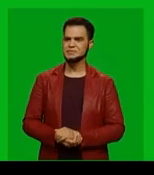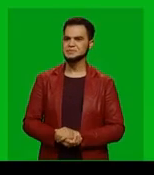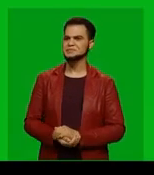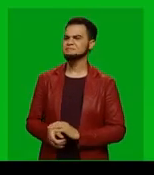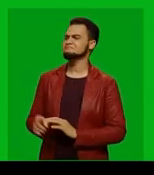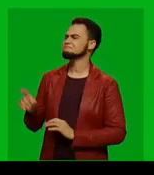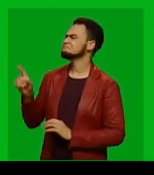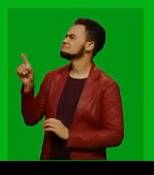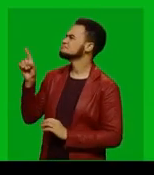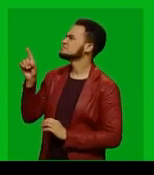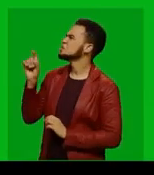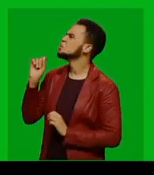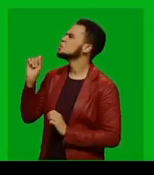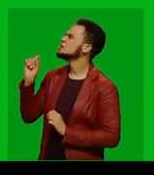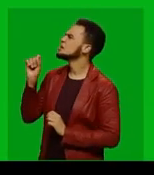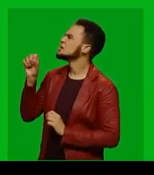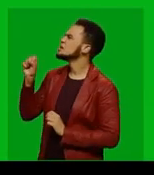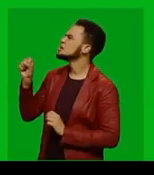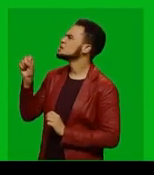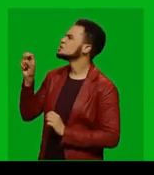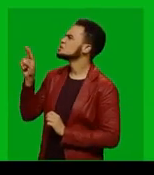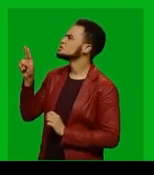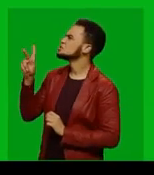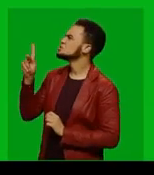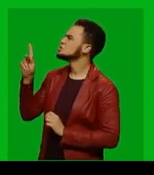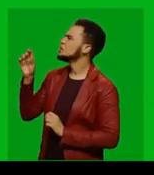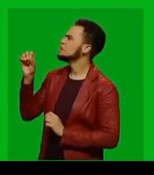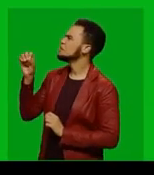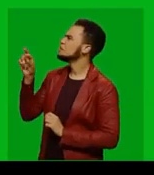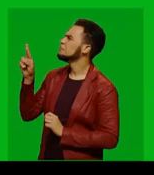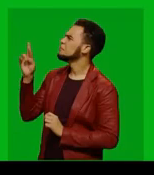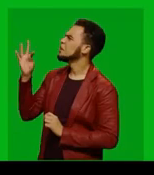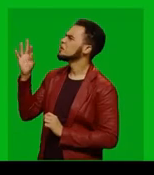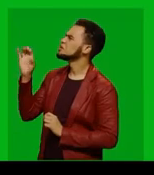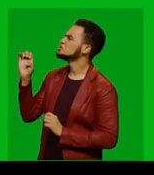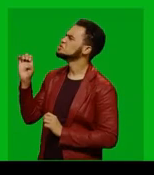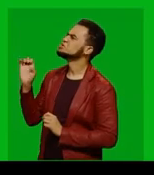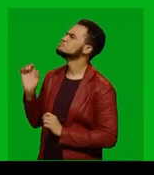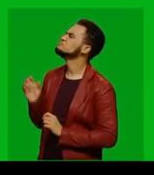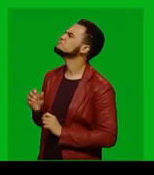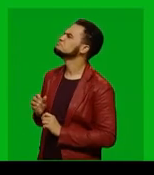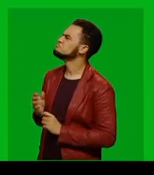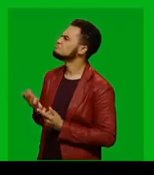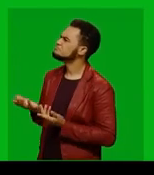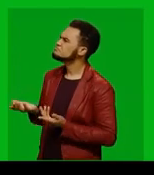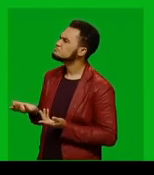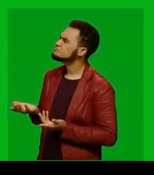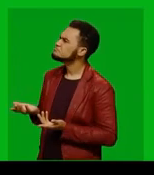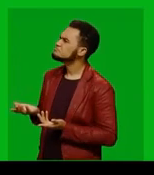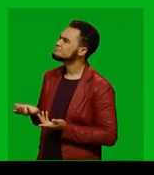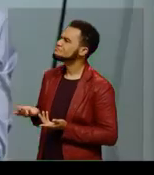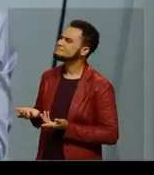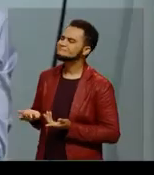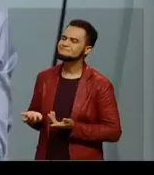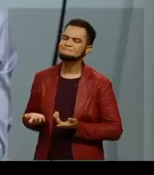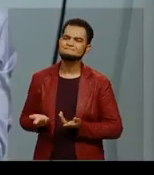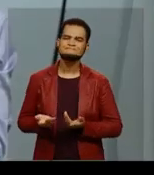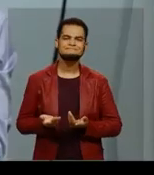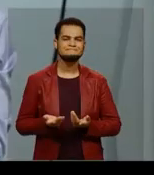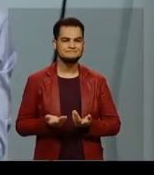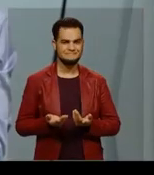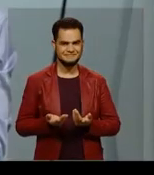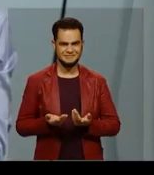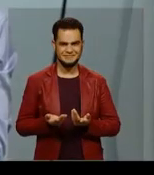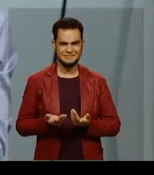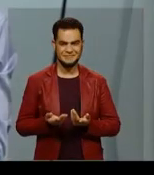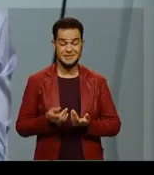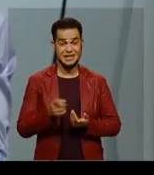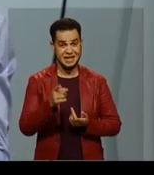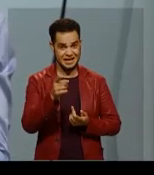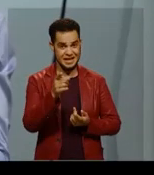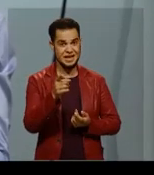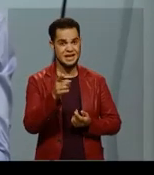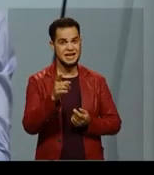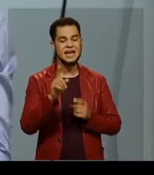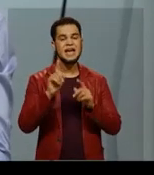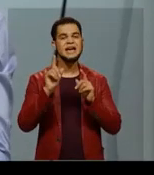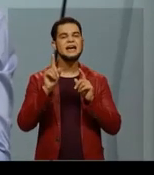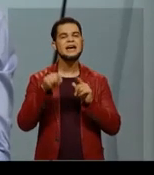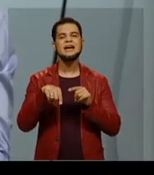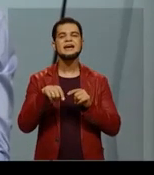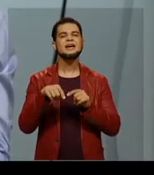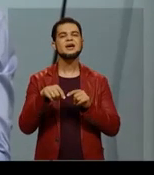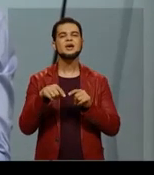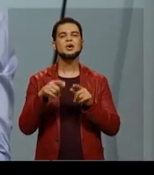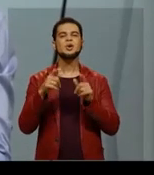suporte? Interessante. O suporte é um lugar onde congrega muitos gêneros